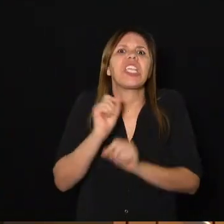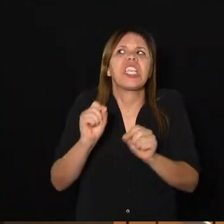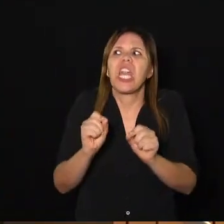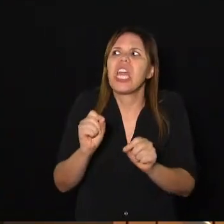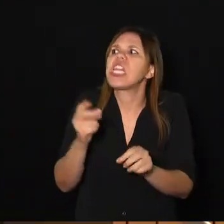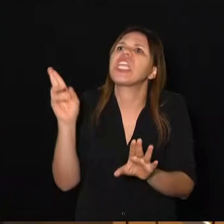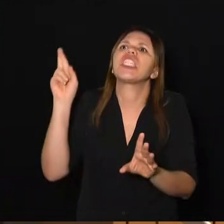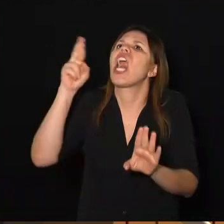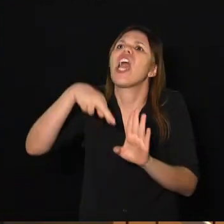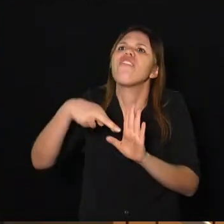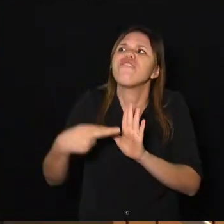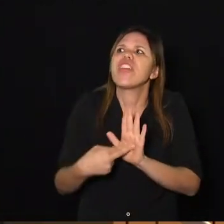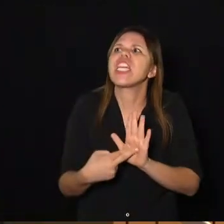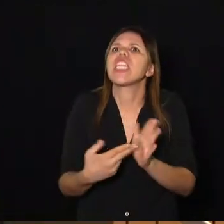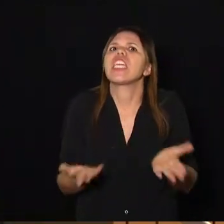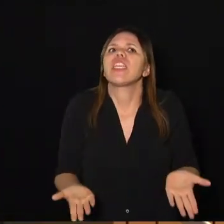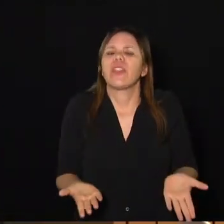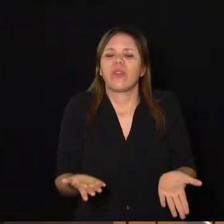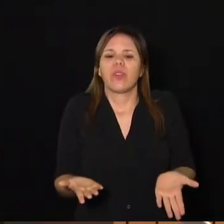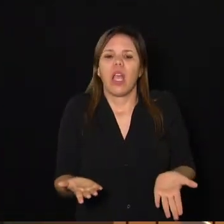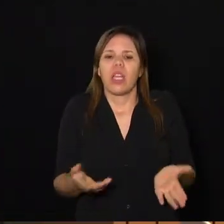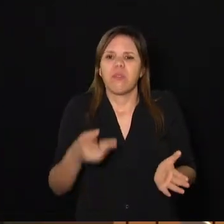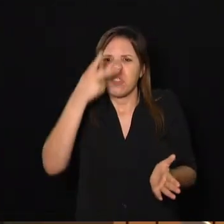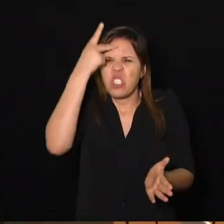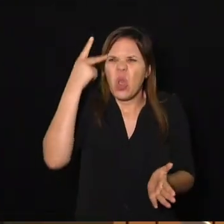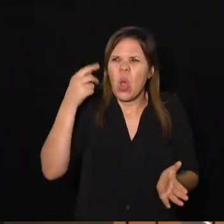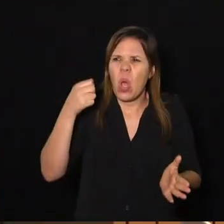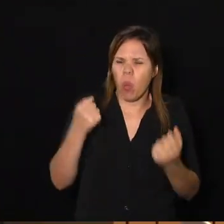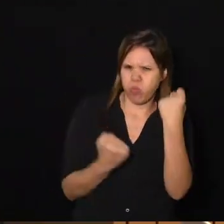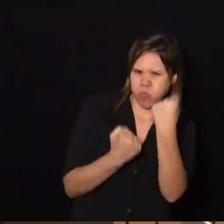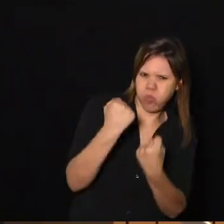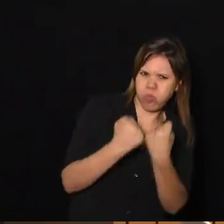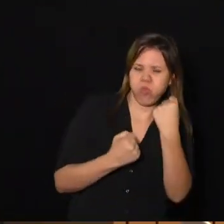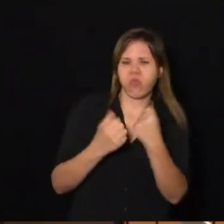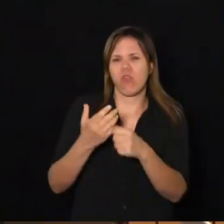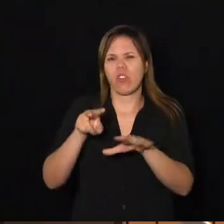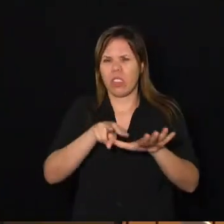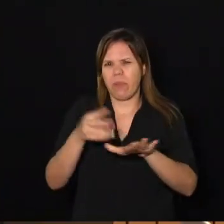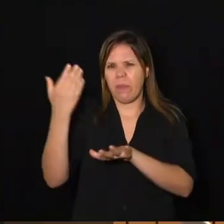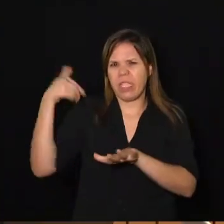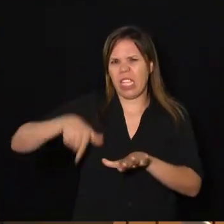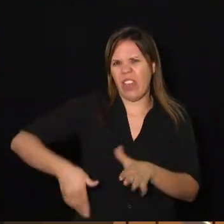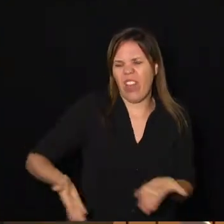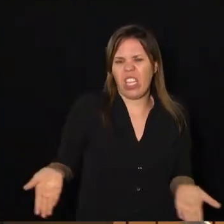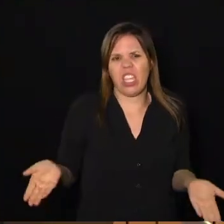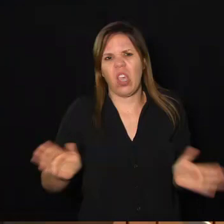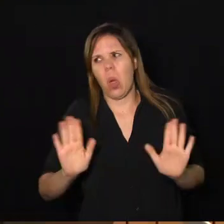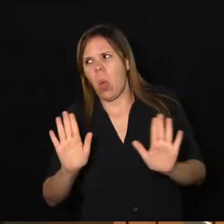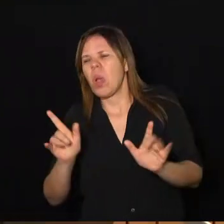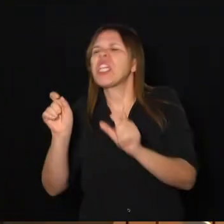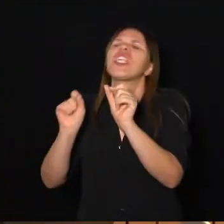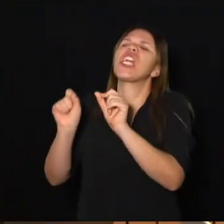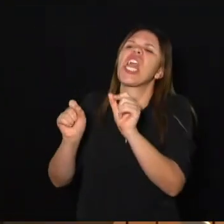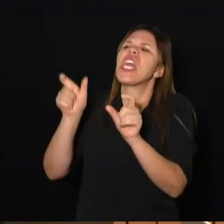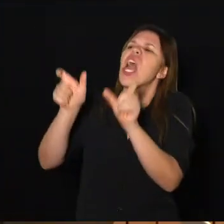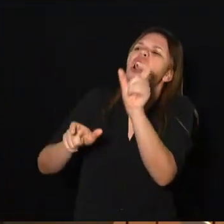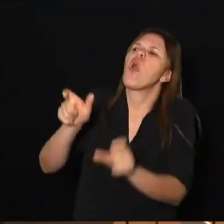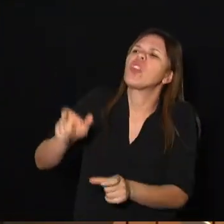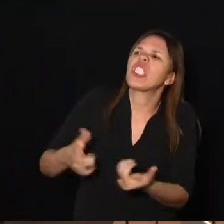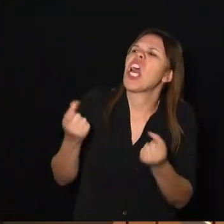que ele está se referindo não sei se eram os lutadores que eu trouxe aqui na semana passada mas falou que os caras são fortes os caras são bão